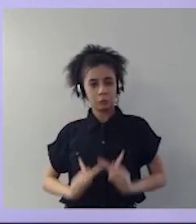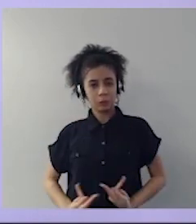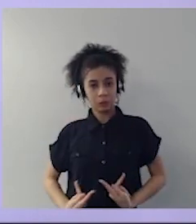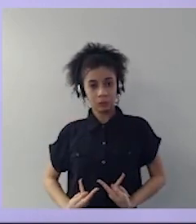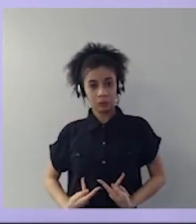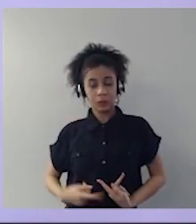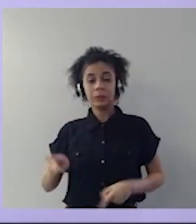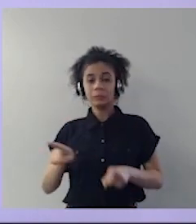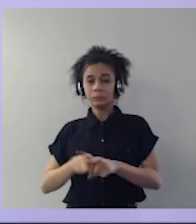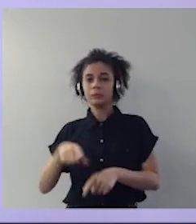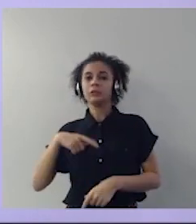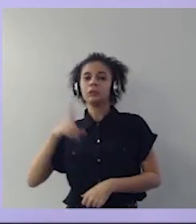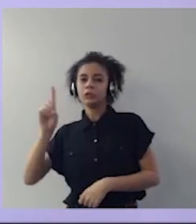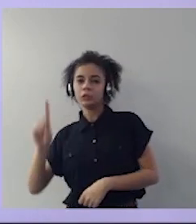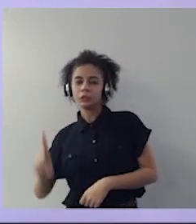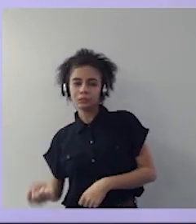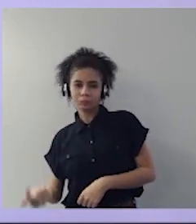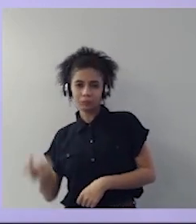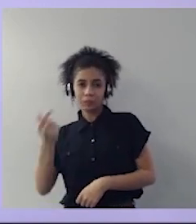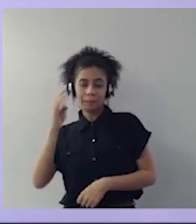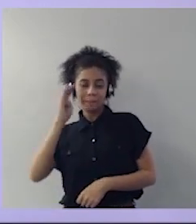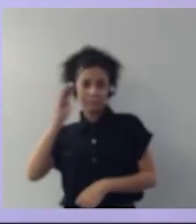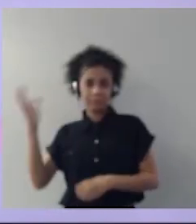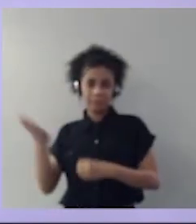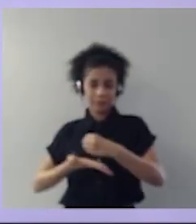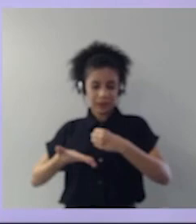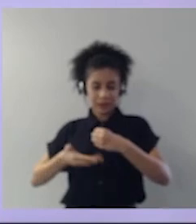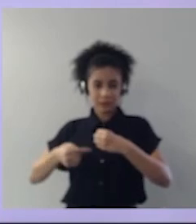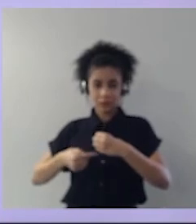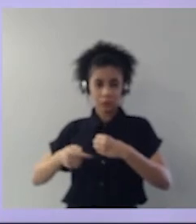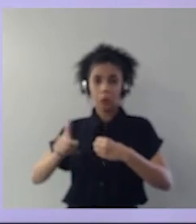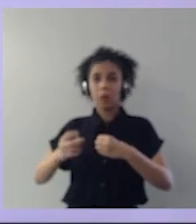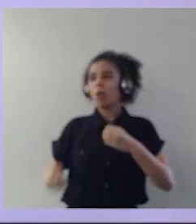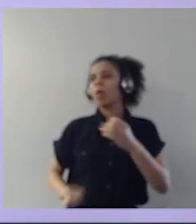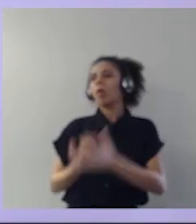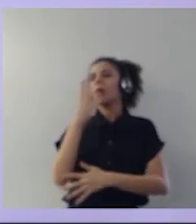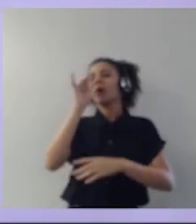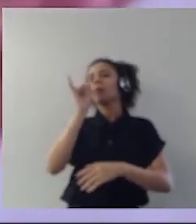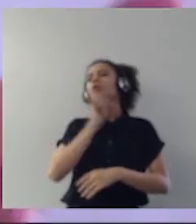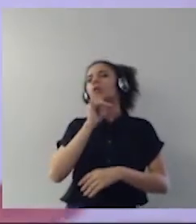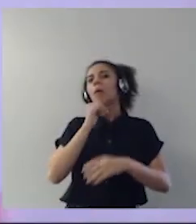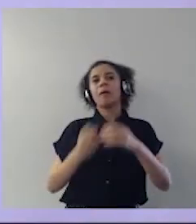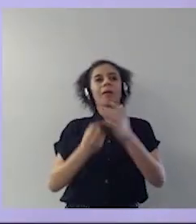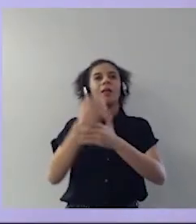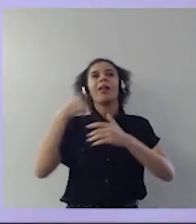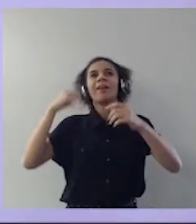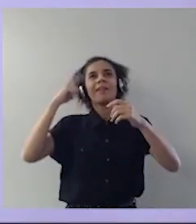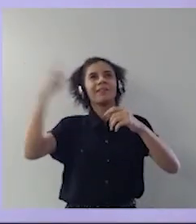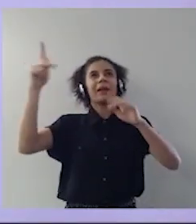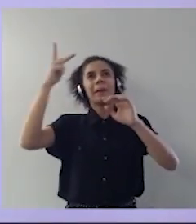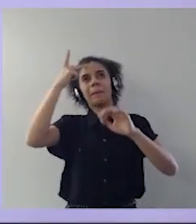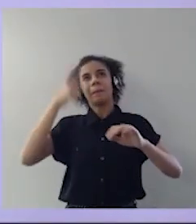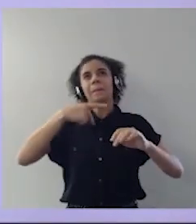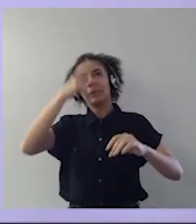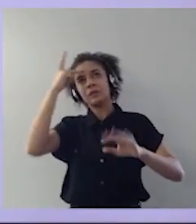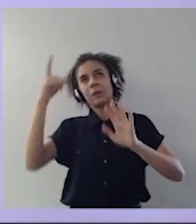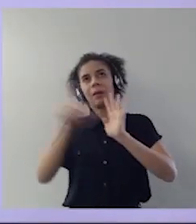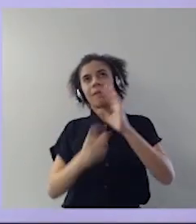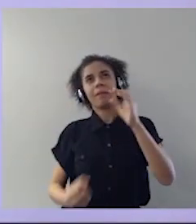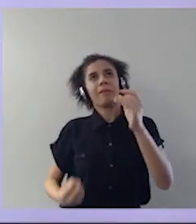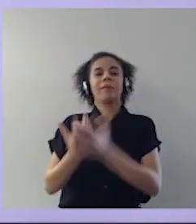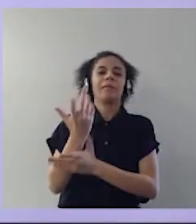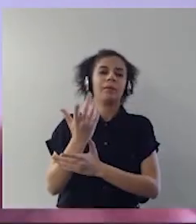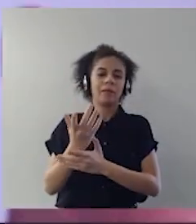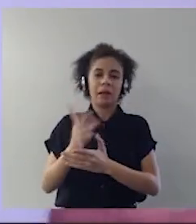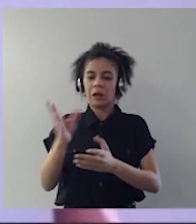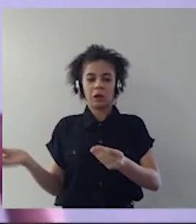direitos fundamentais, eles não surgem do nada, eles não surgem de criatividade autônoma do legislador. Eles não